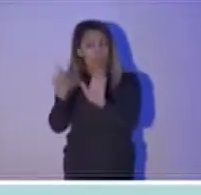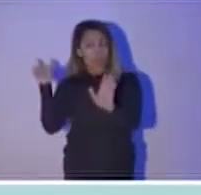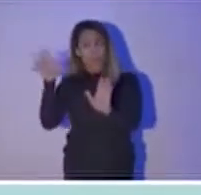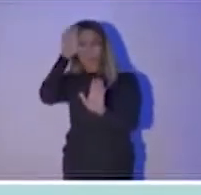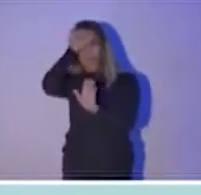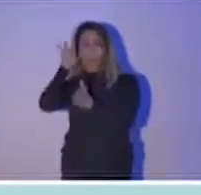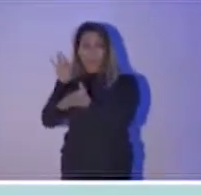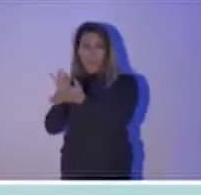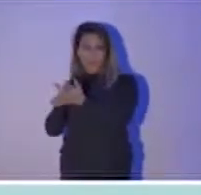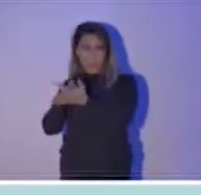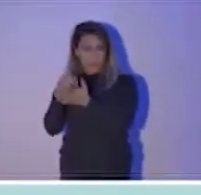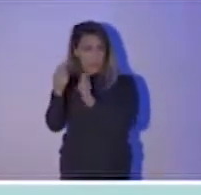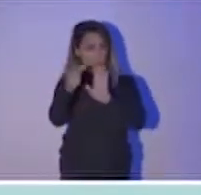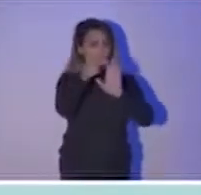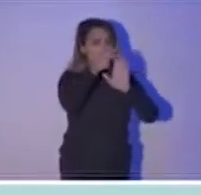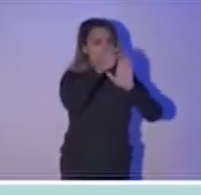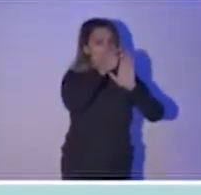nenhum aluno pode ser reprovado.